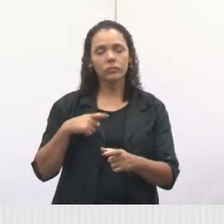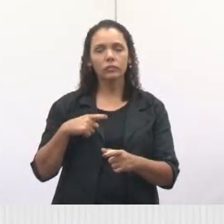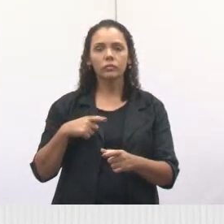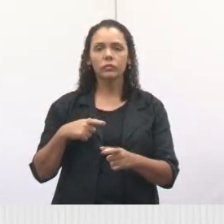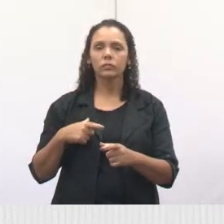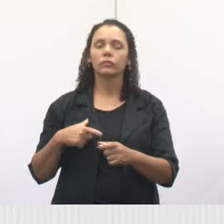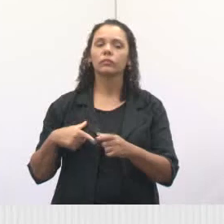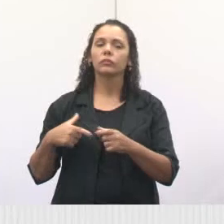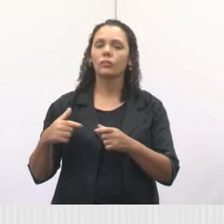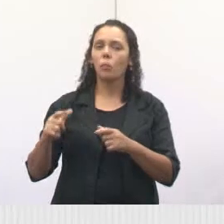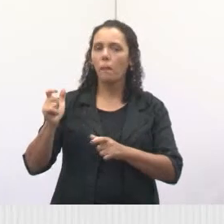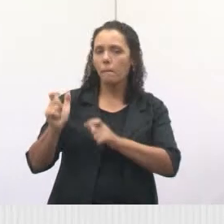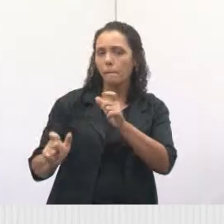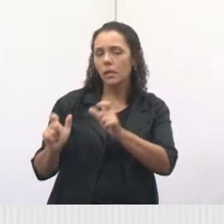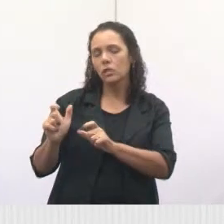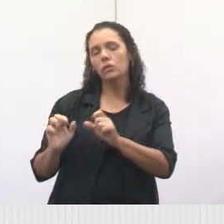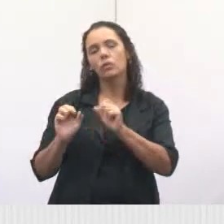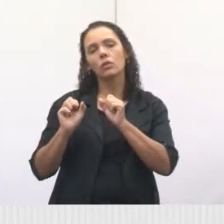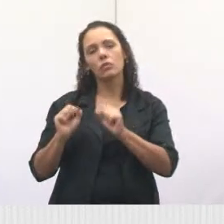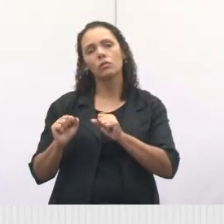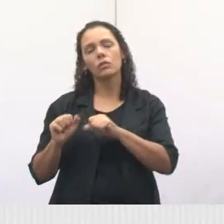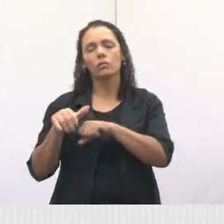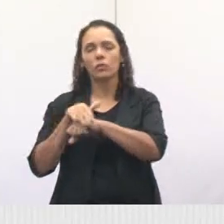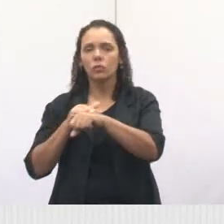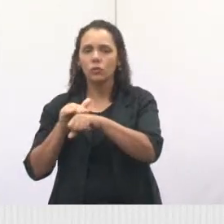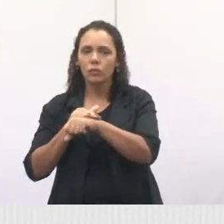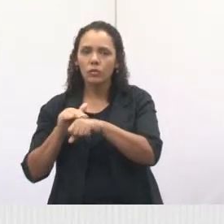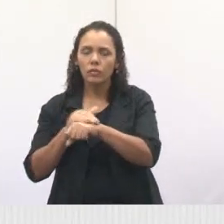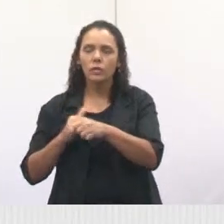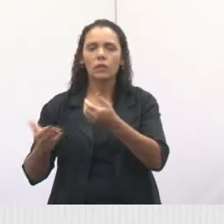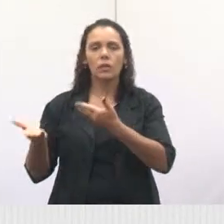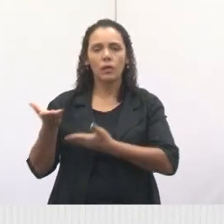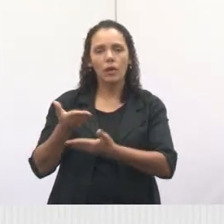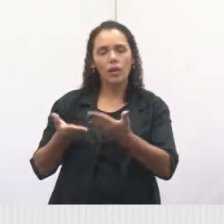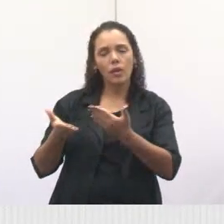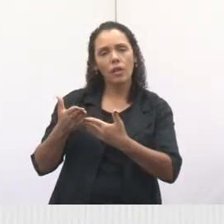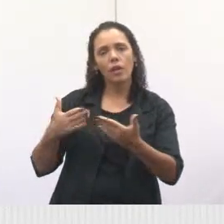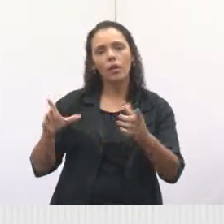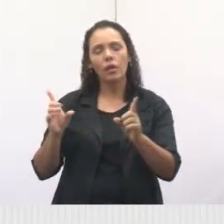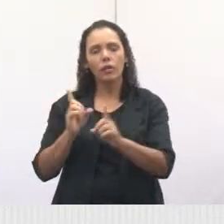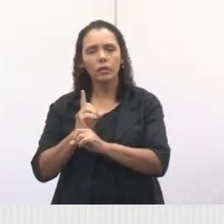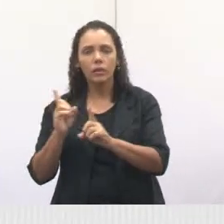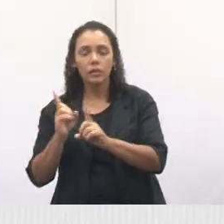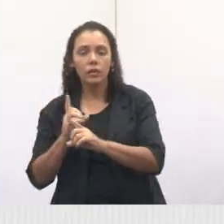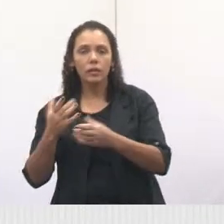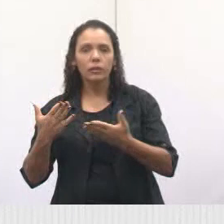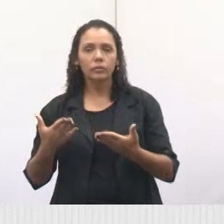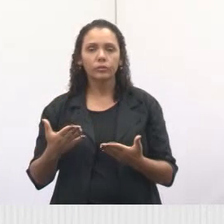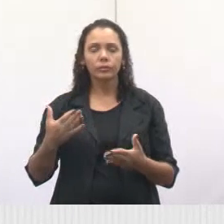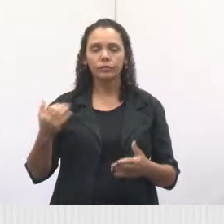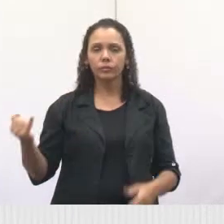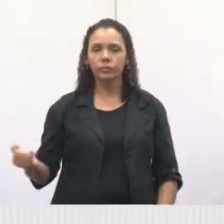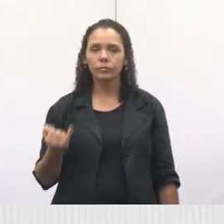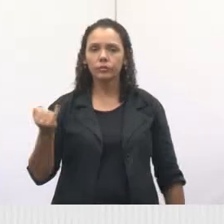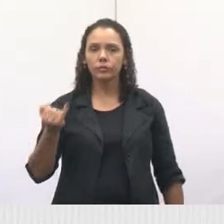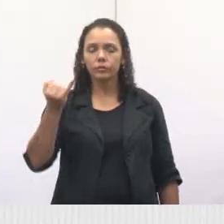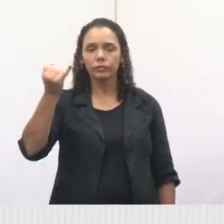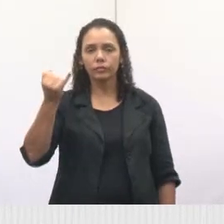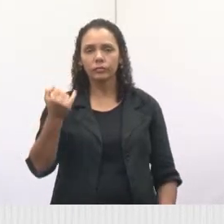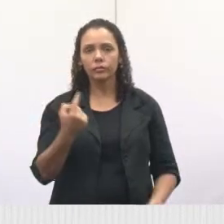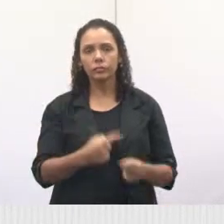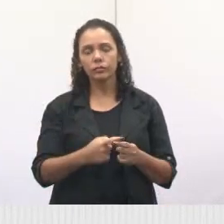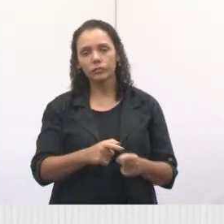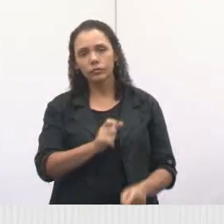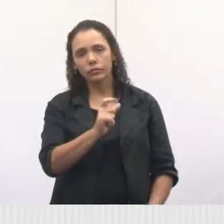dialogar, conversar com as demais pessoas, com os idosos, com os monitores. Isso é fundamental, porque